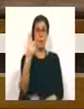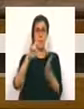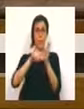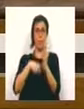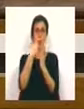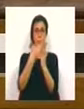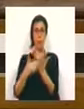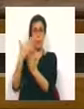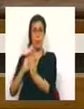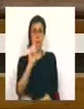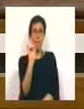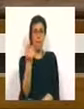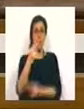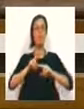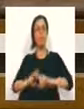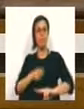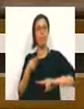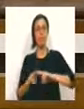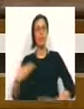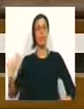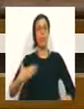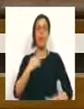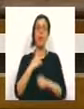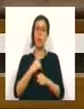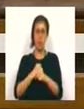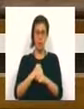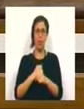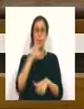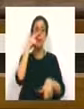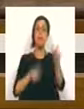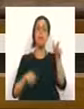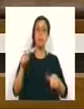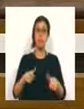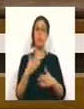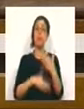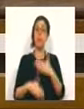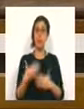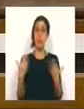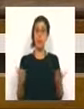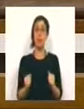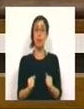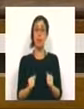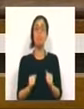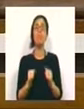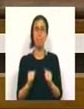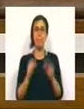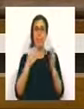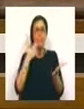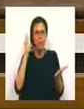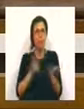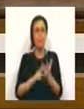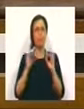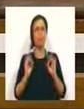de resolução no sentido de reforçar o direito ao trabalho por parte das pessoas com deficiência, tornando